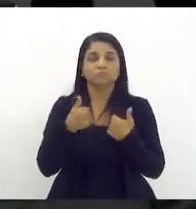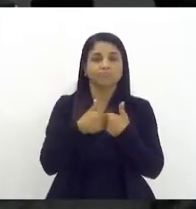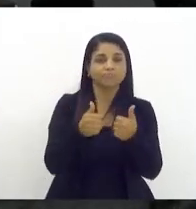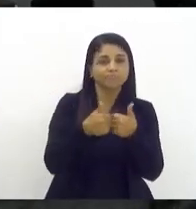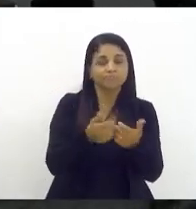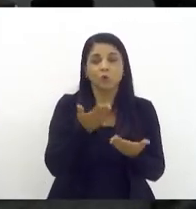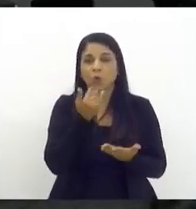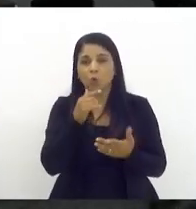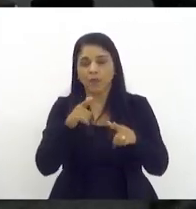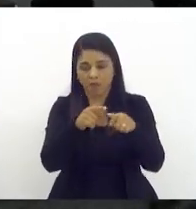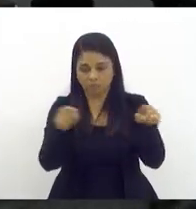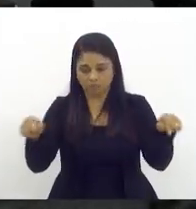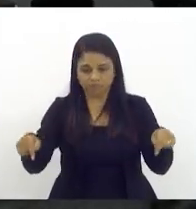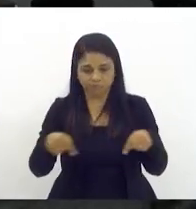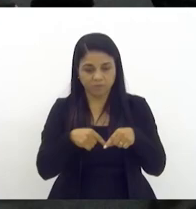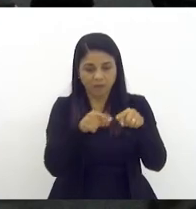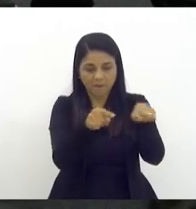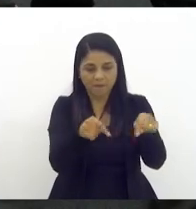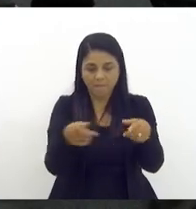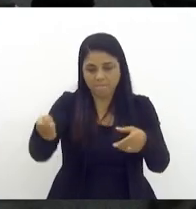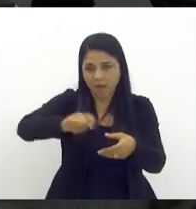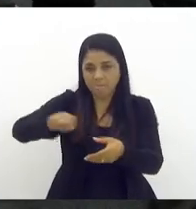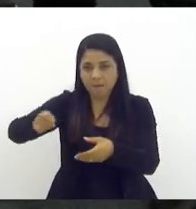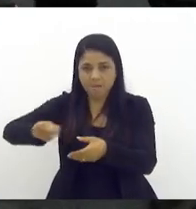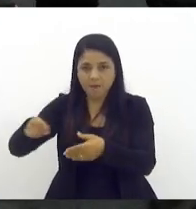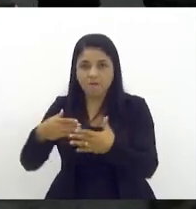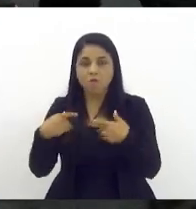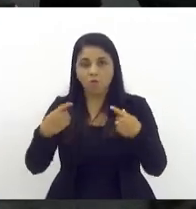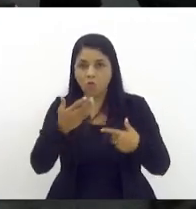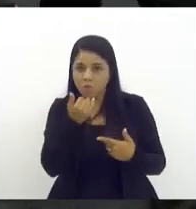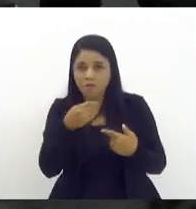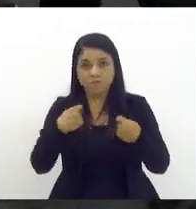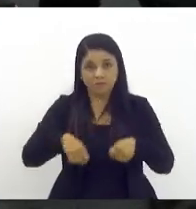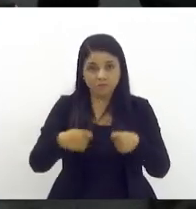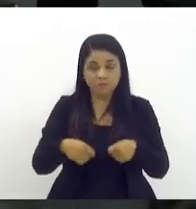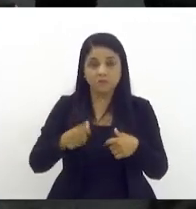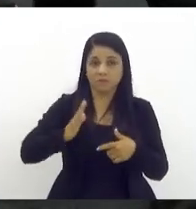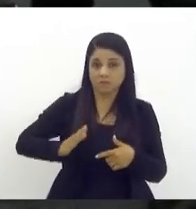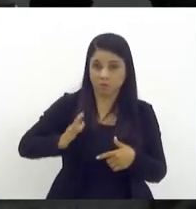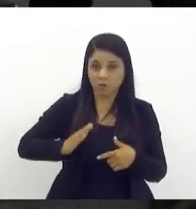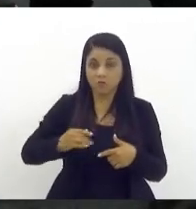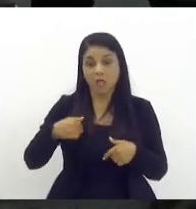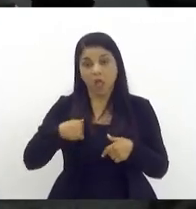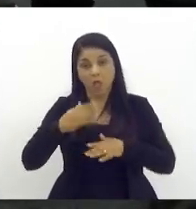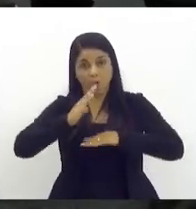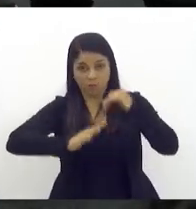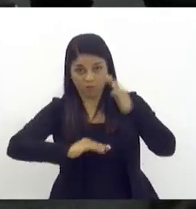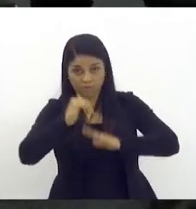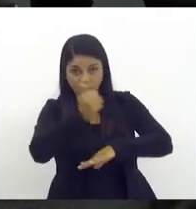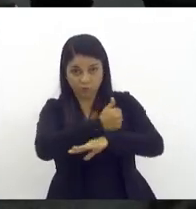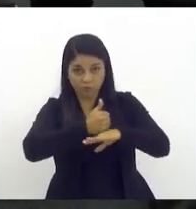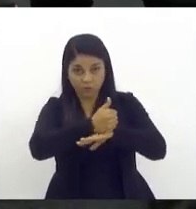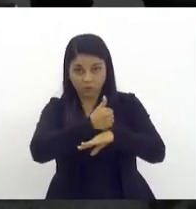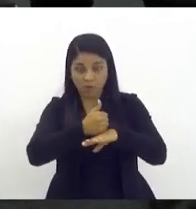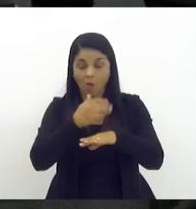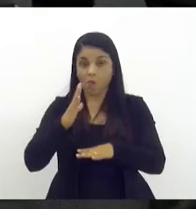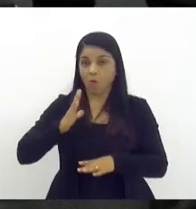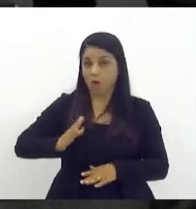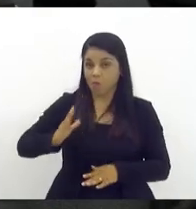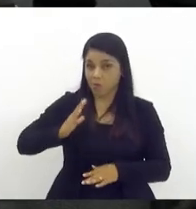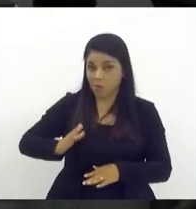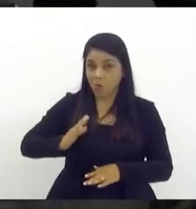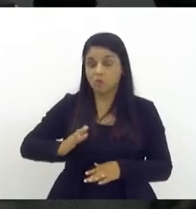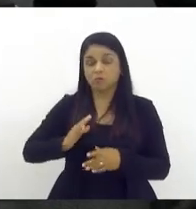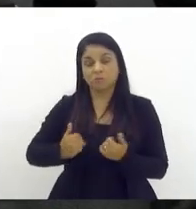na faculdade, quanto o estudante da pós-graduação, que é um profissional e que, através daquela bolsa, não só mantém os